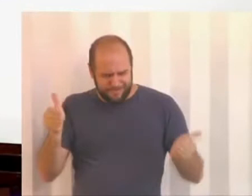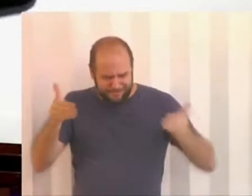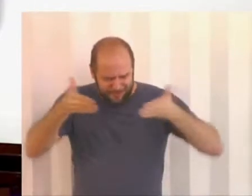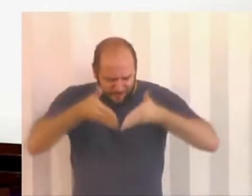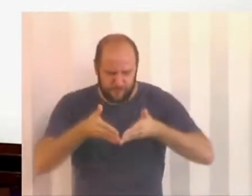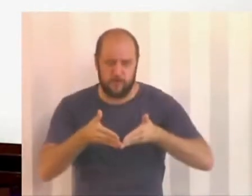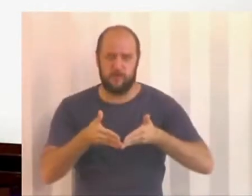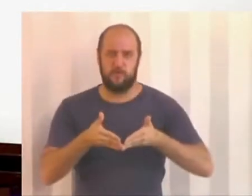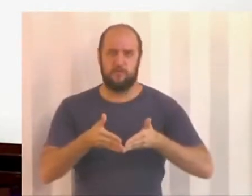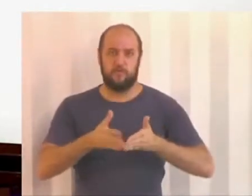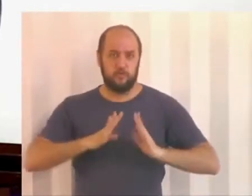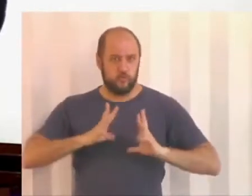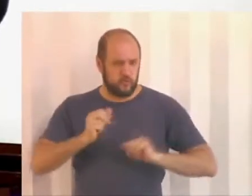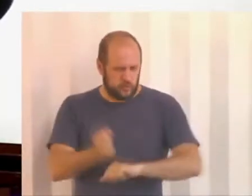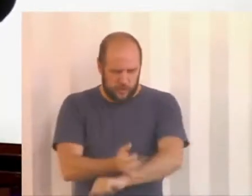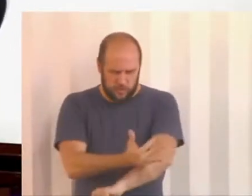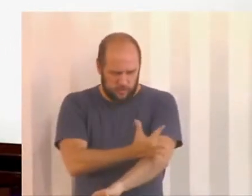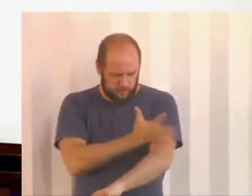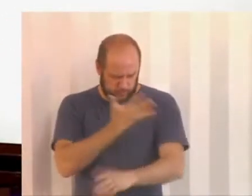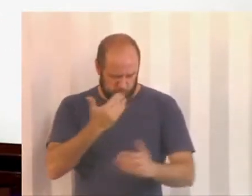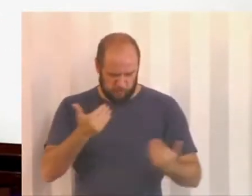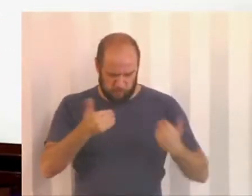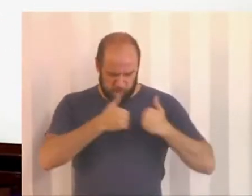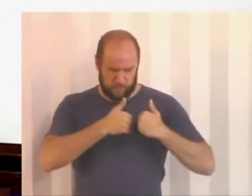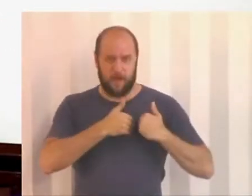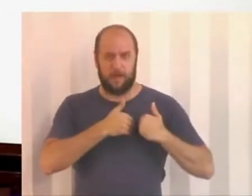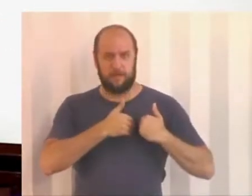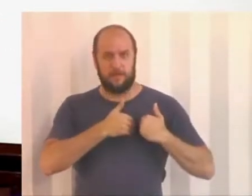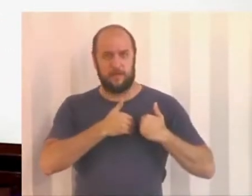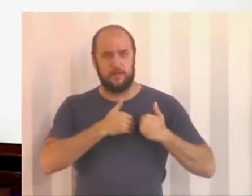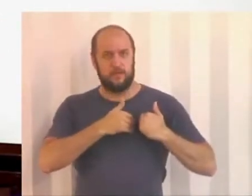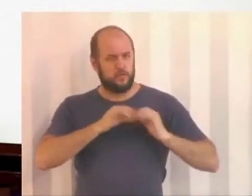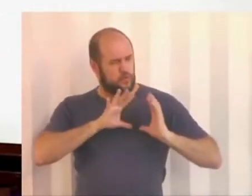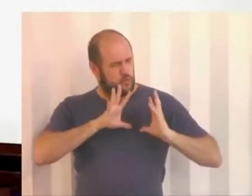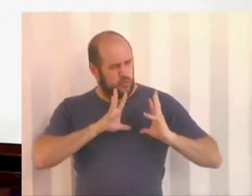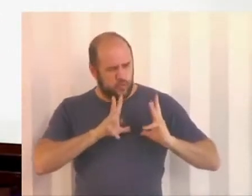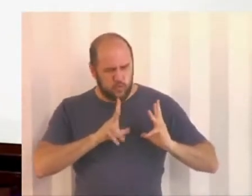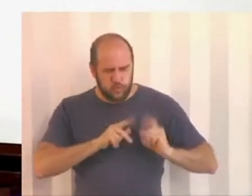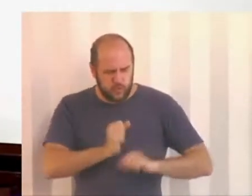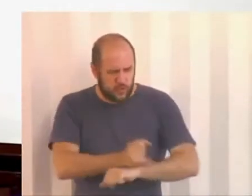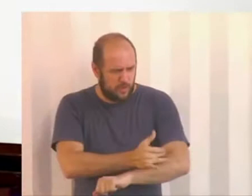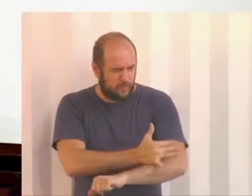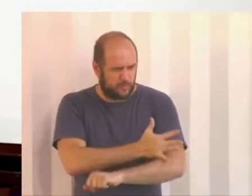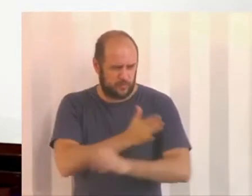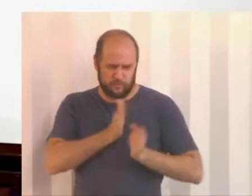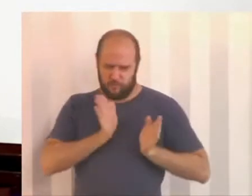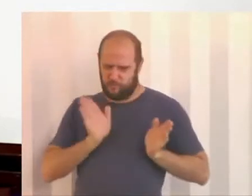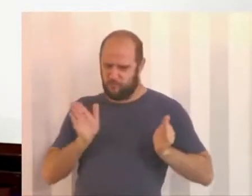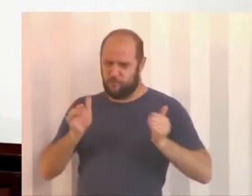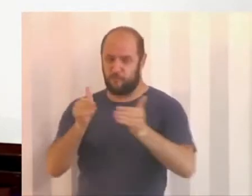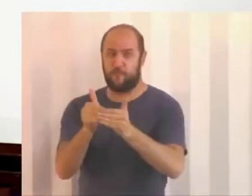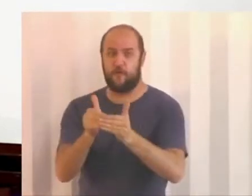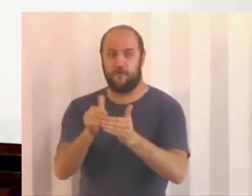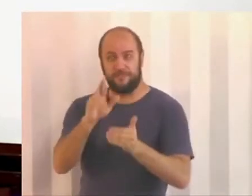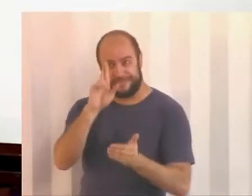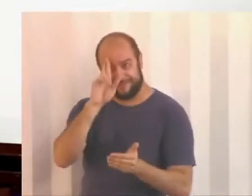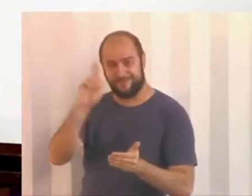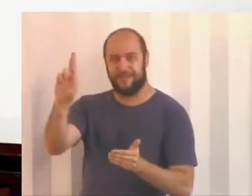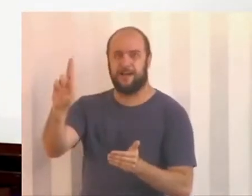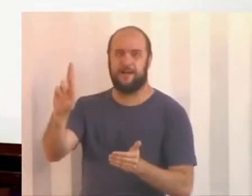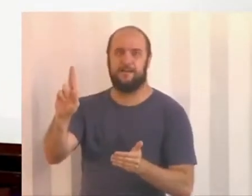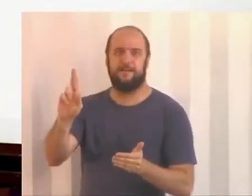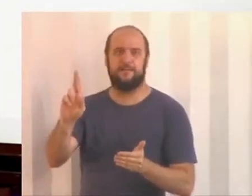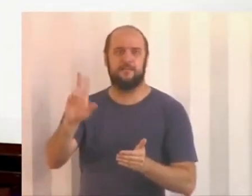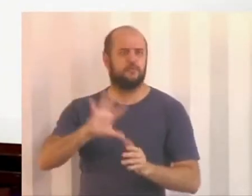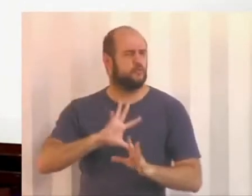produzidas no seu coração são emoções, ou devem ser emoções, que apontam para o Senhor. E essas emoções que apontam